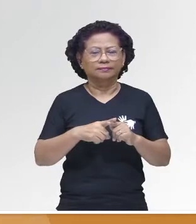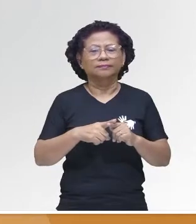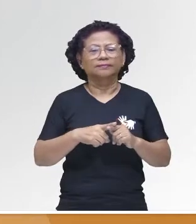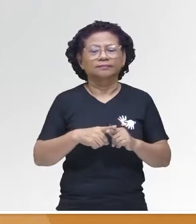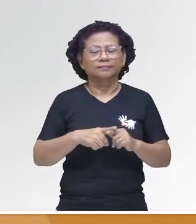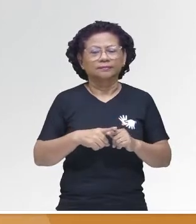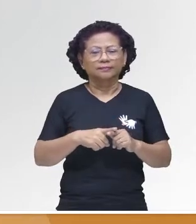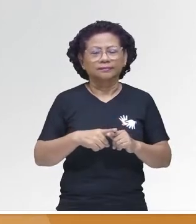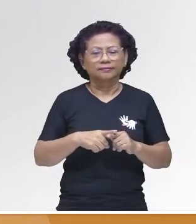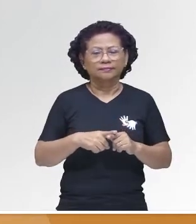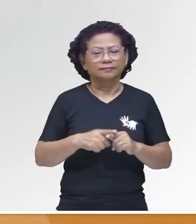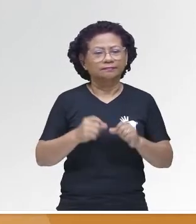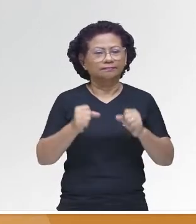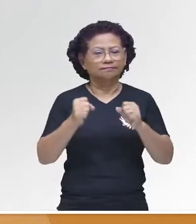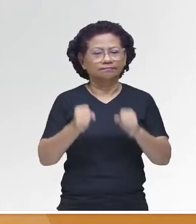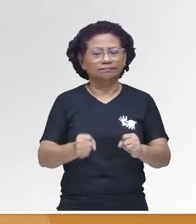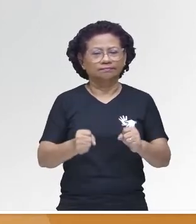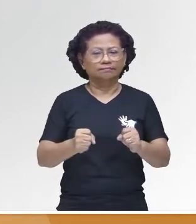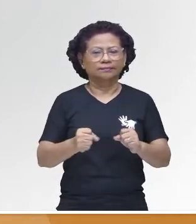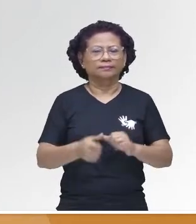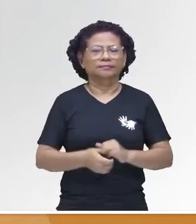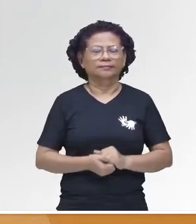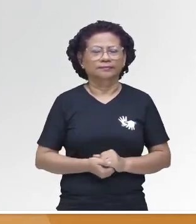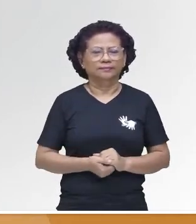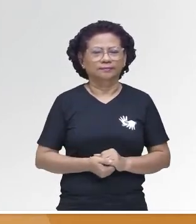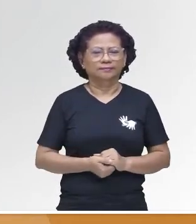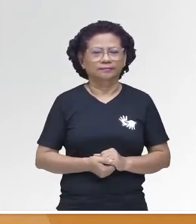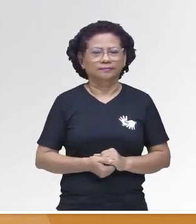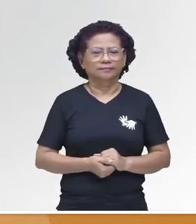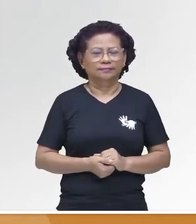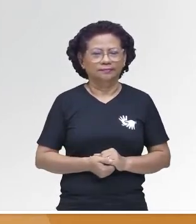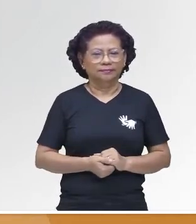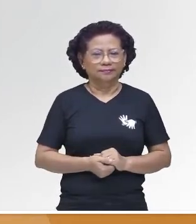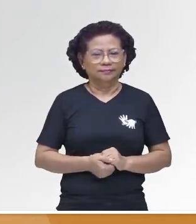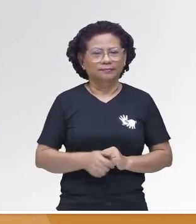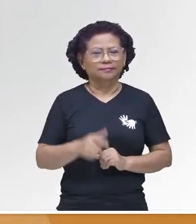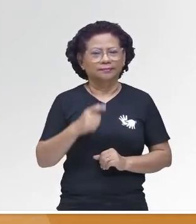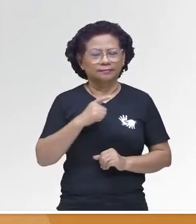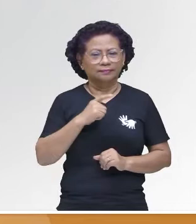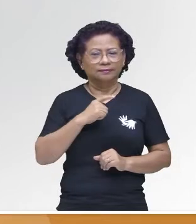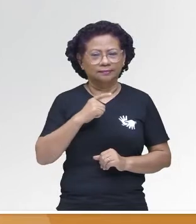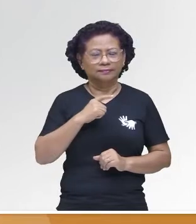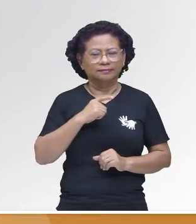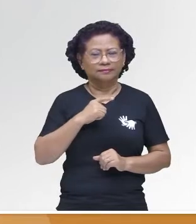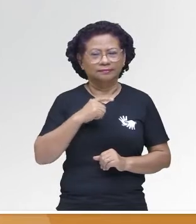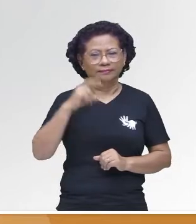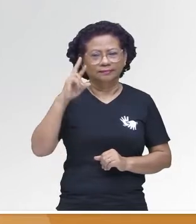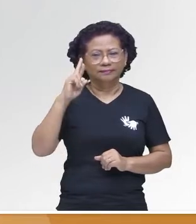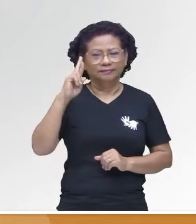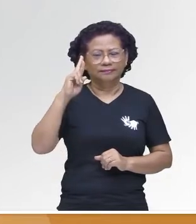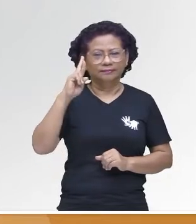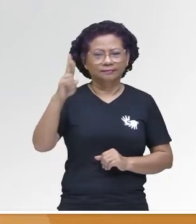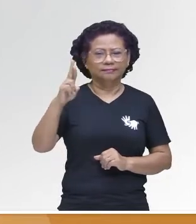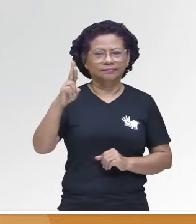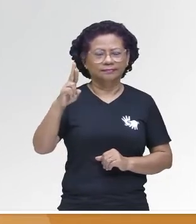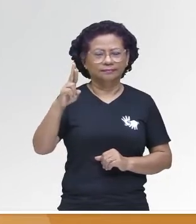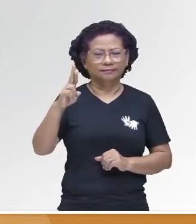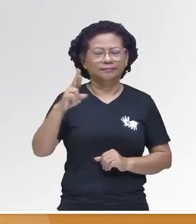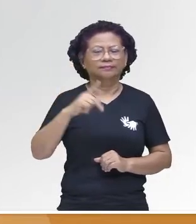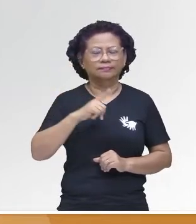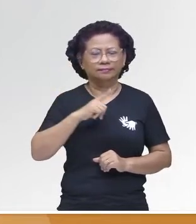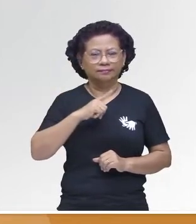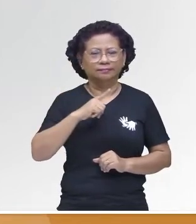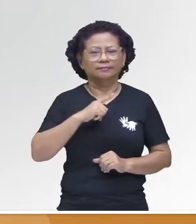dado às províncias uma certa autonomia em função de que os regentes tinham muitos problemas políticos para